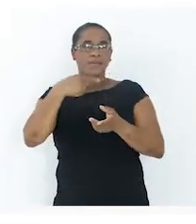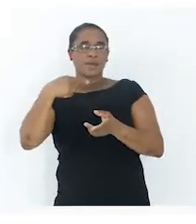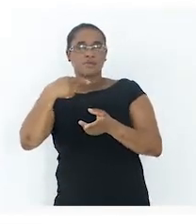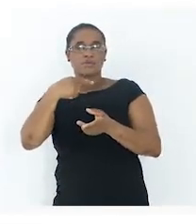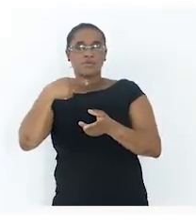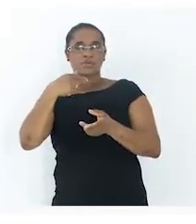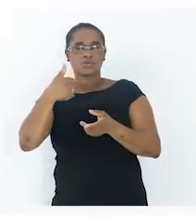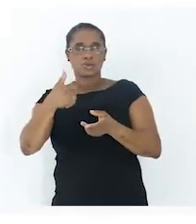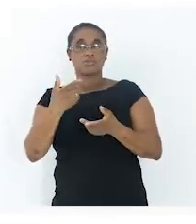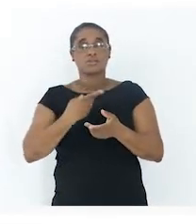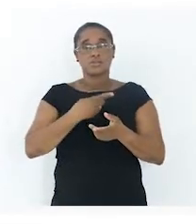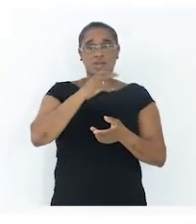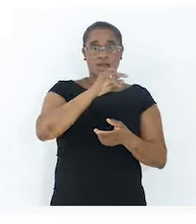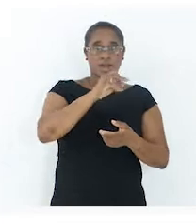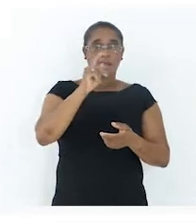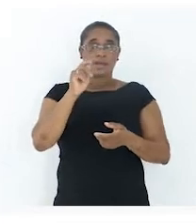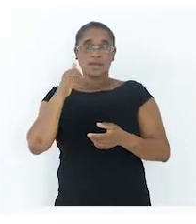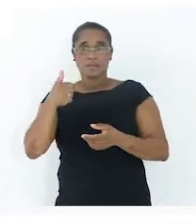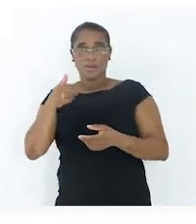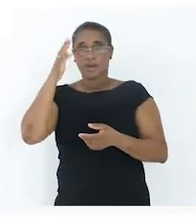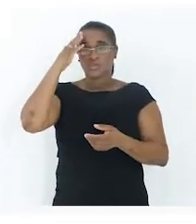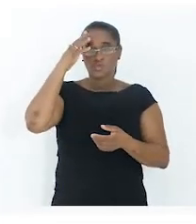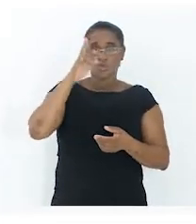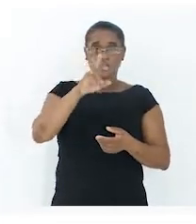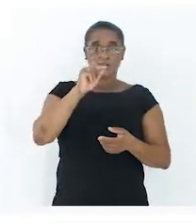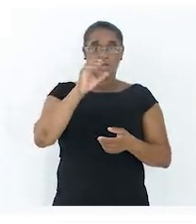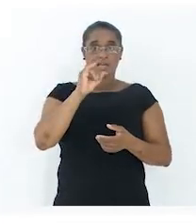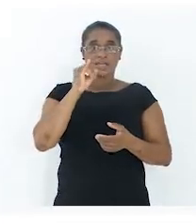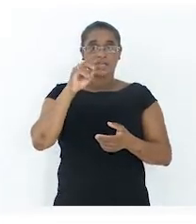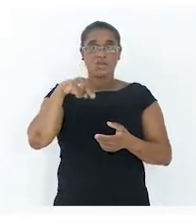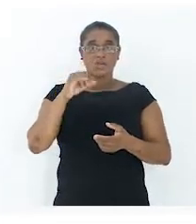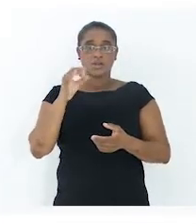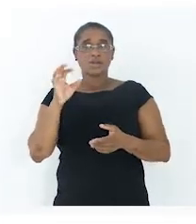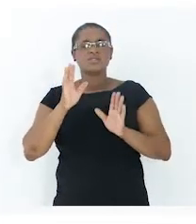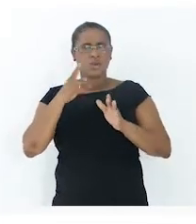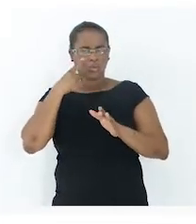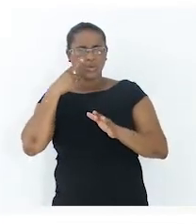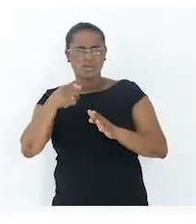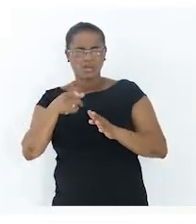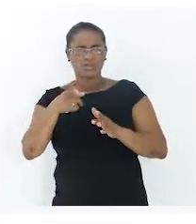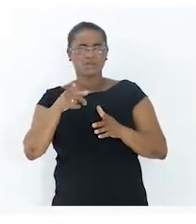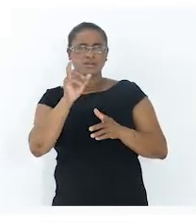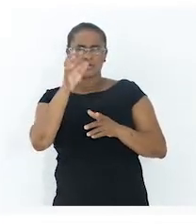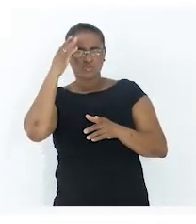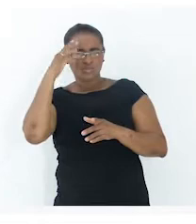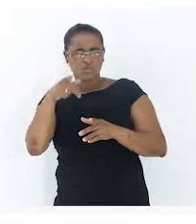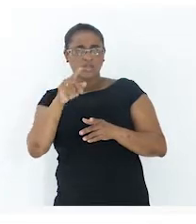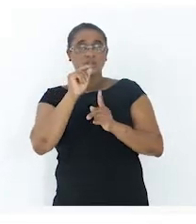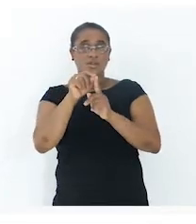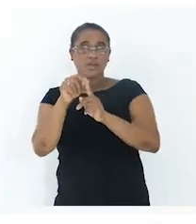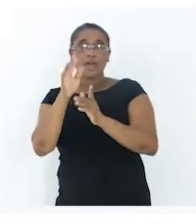sendo A e B números racionais. Já conhece essa expressão? Vamos identificar parte por